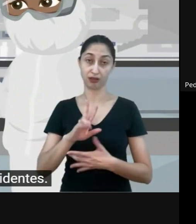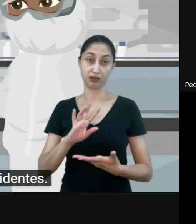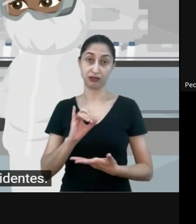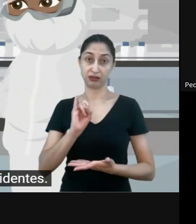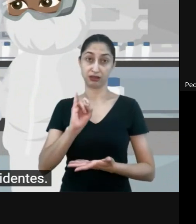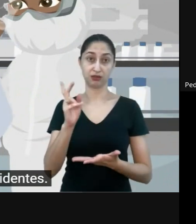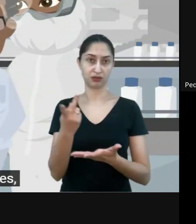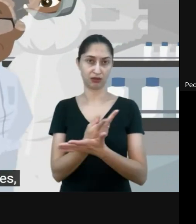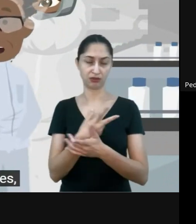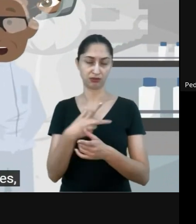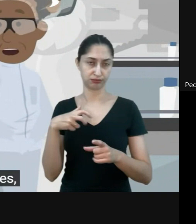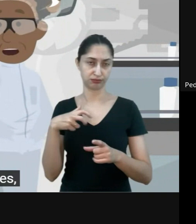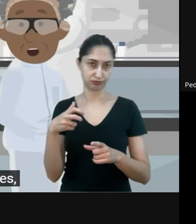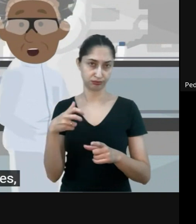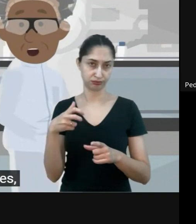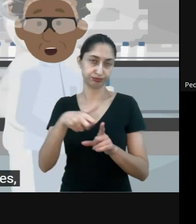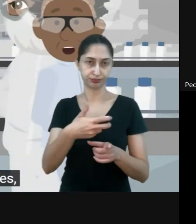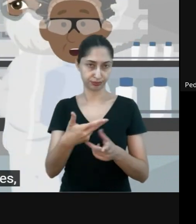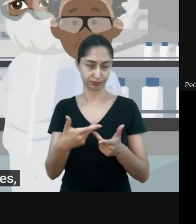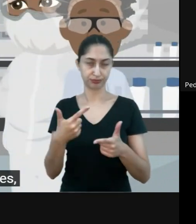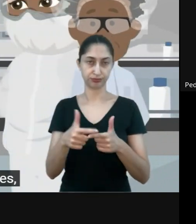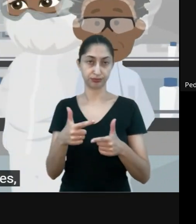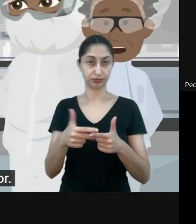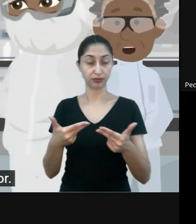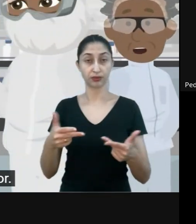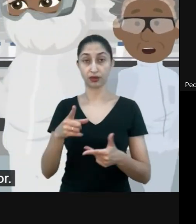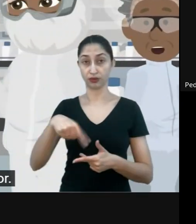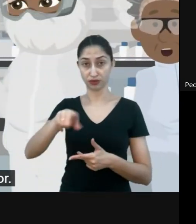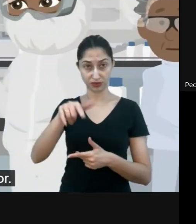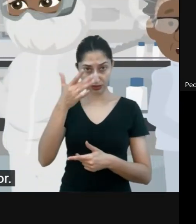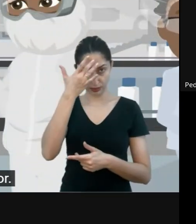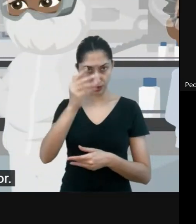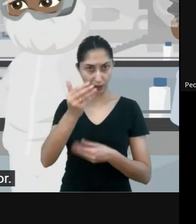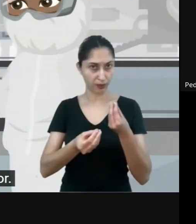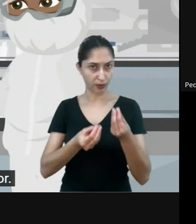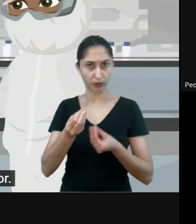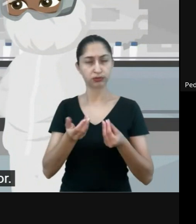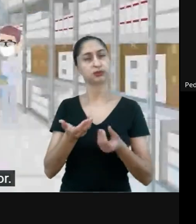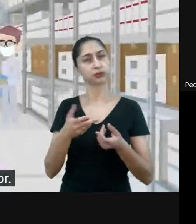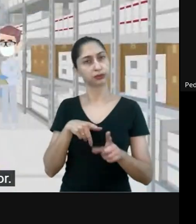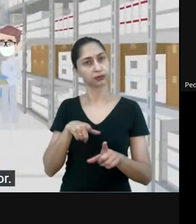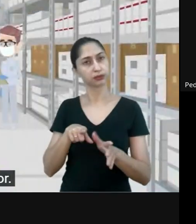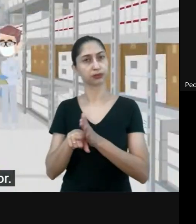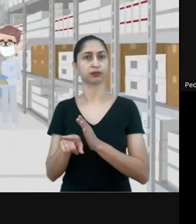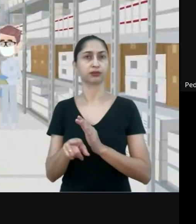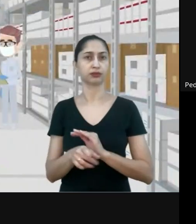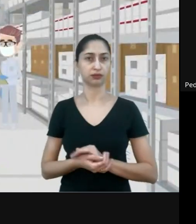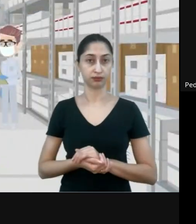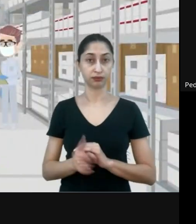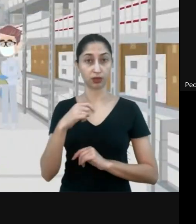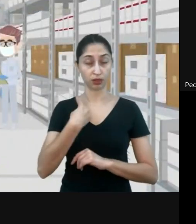de acidentes. Se você não tiver essas informações, pergunte ao responsável pelo setor.